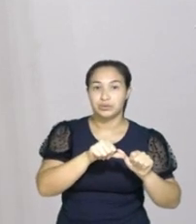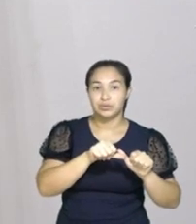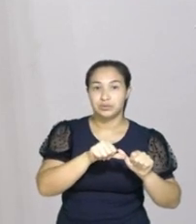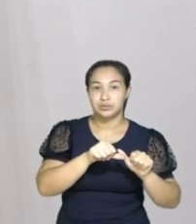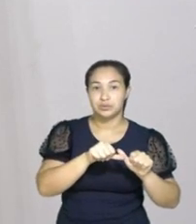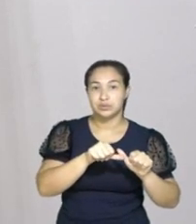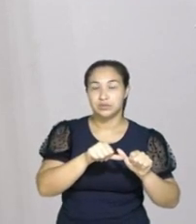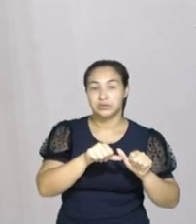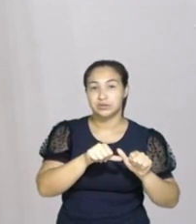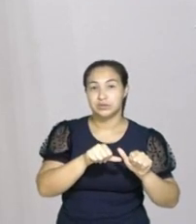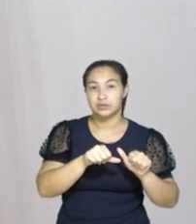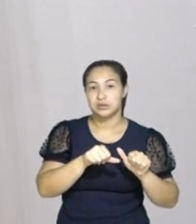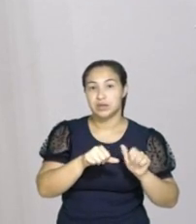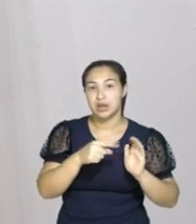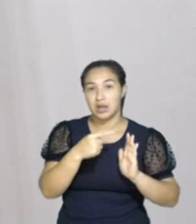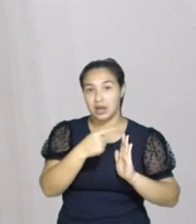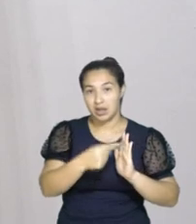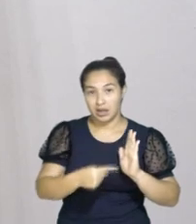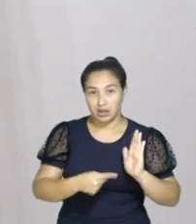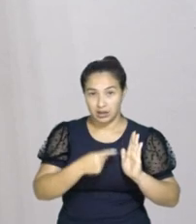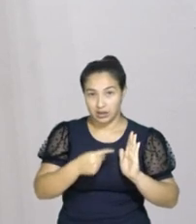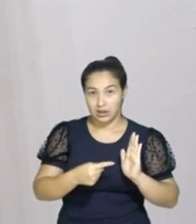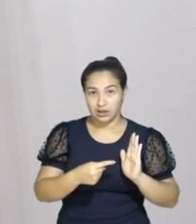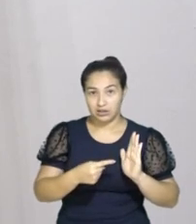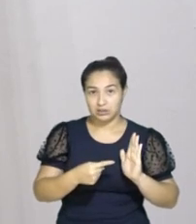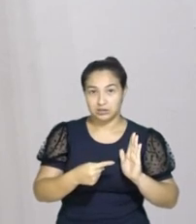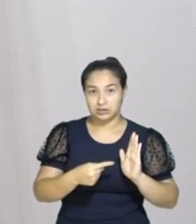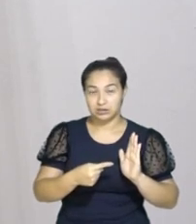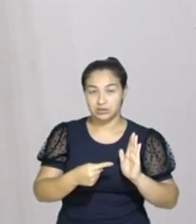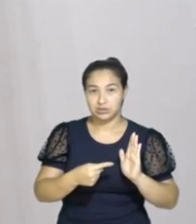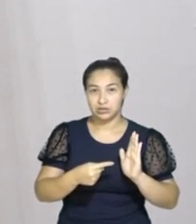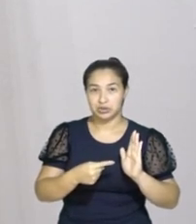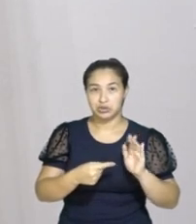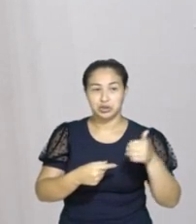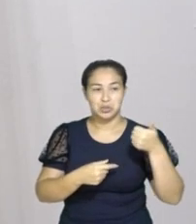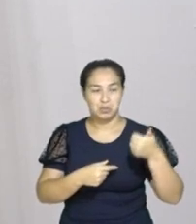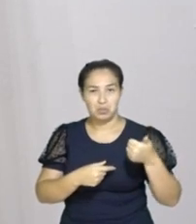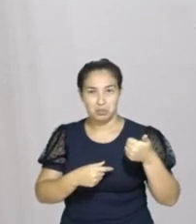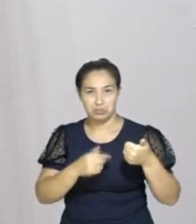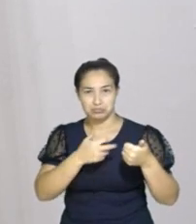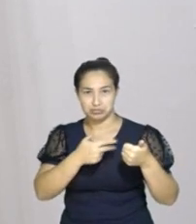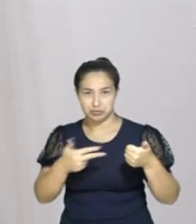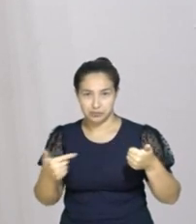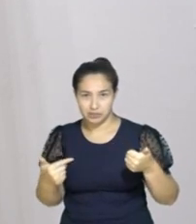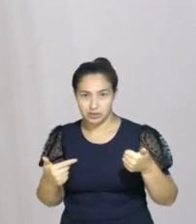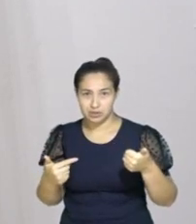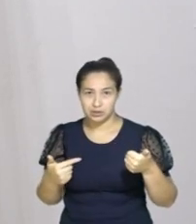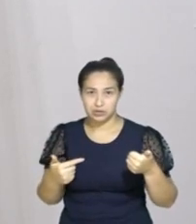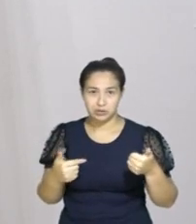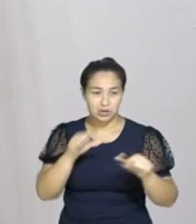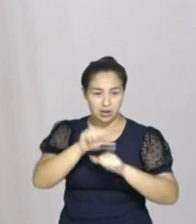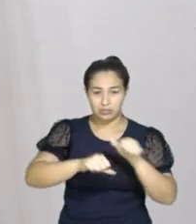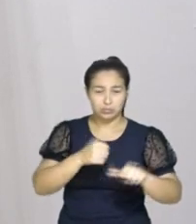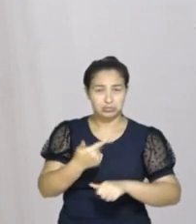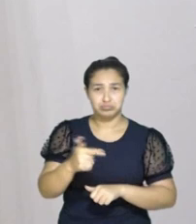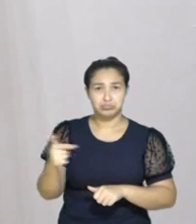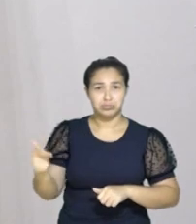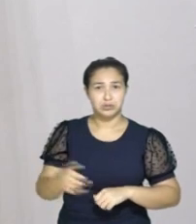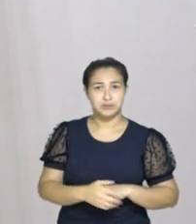essas essas essas vantagens para quem ganha mais não foram alteradas pelo